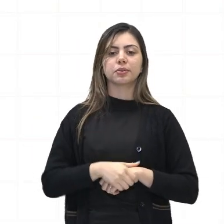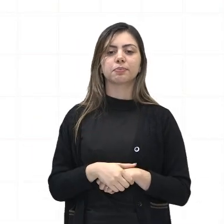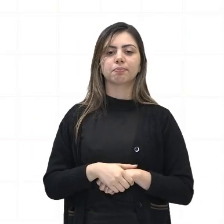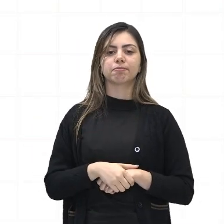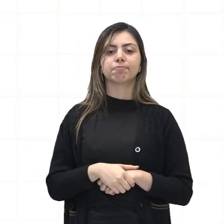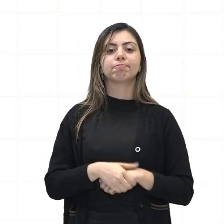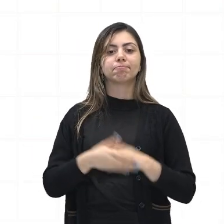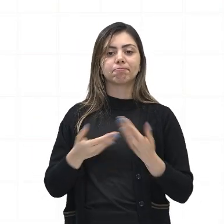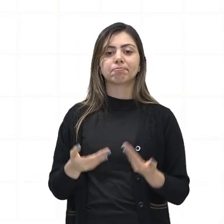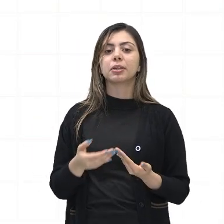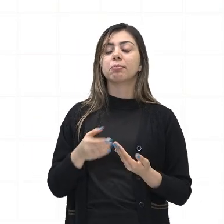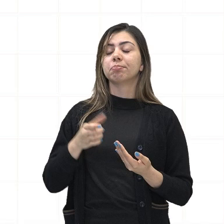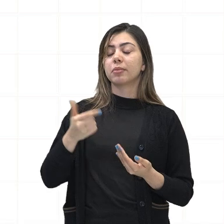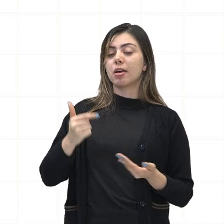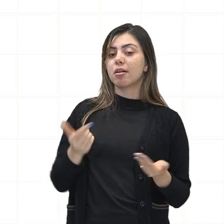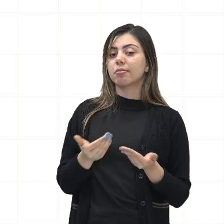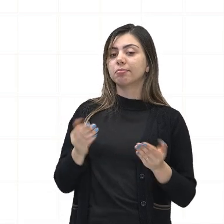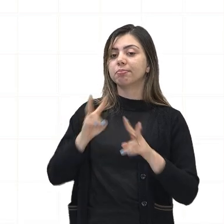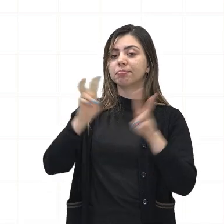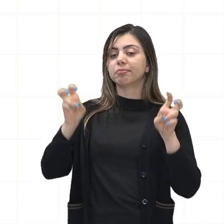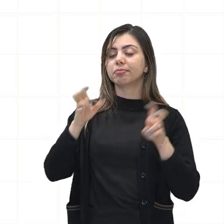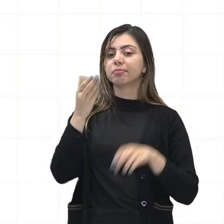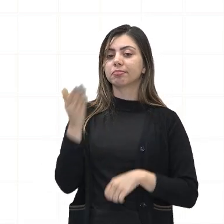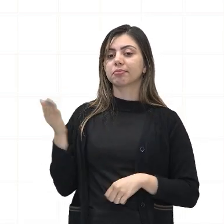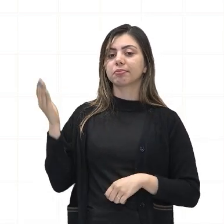Então, pensamento e cultura no século XIX.